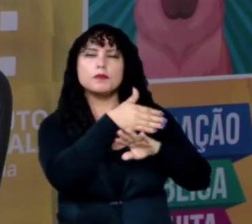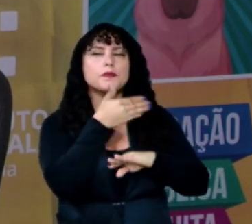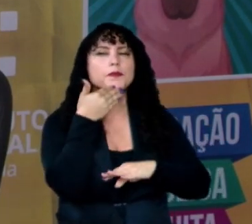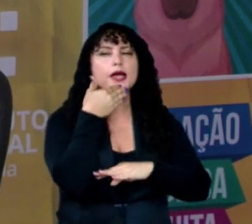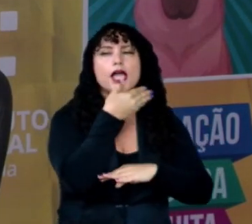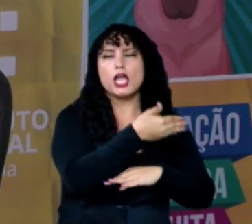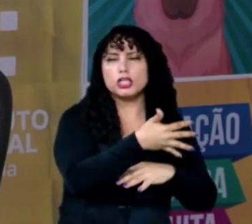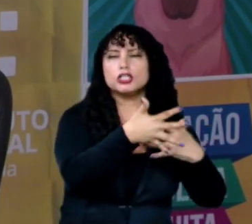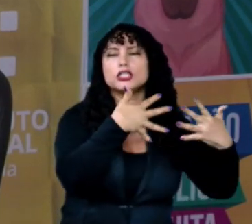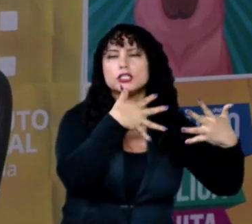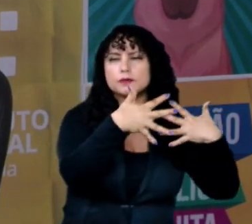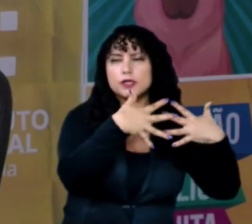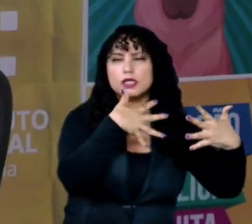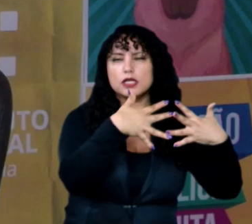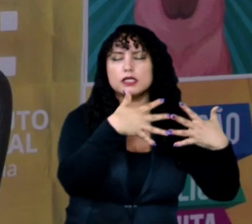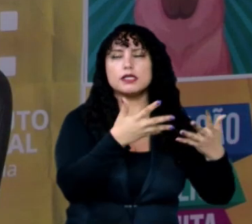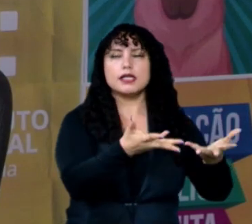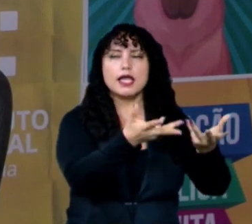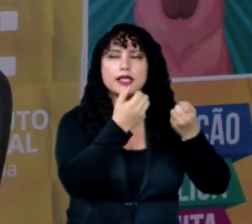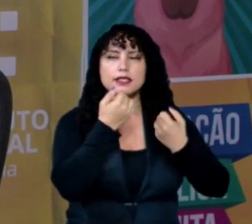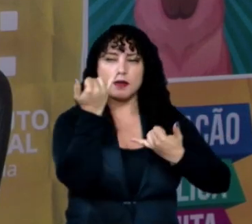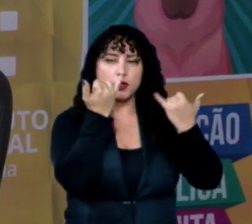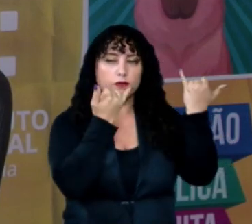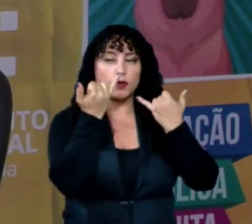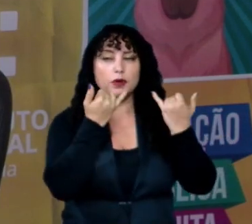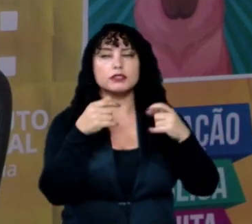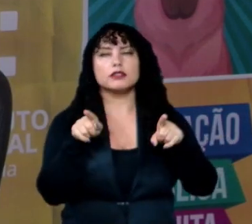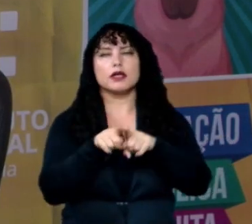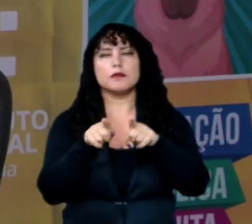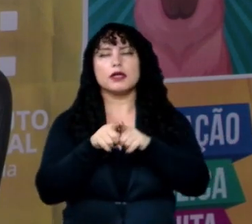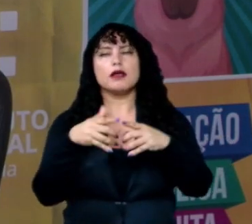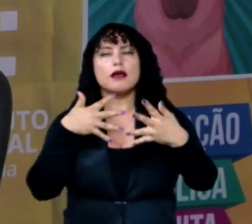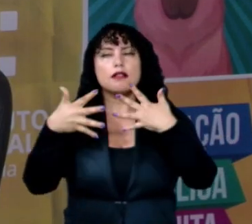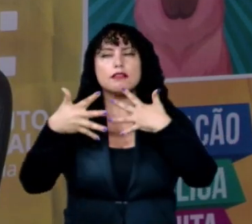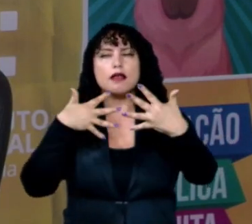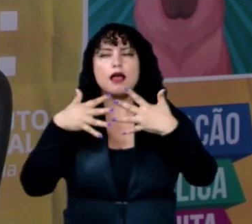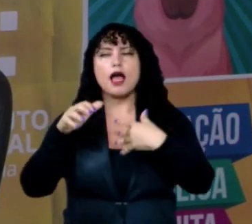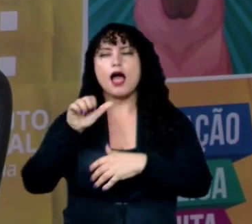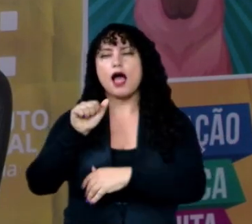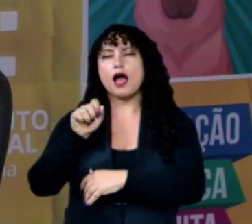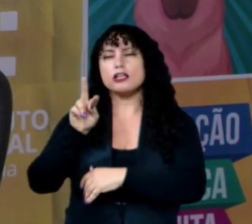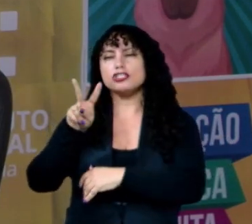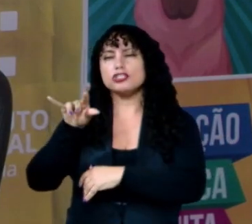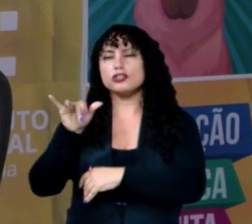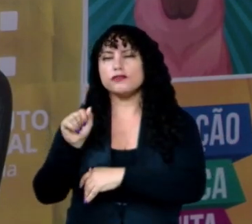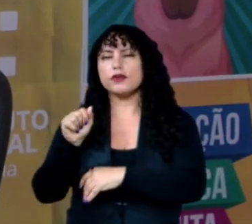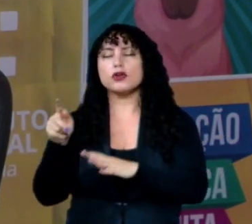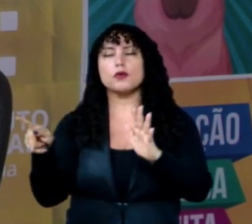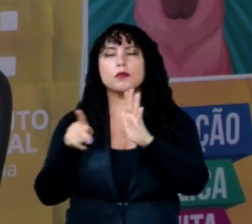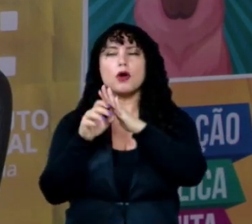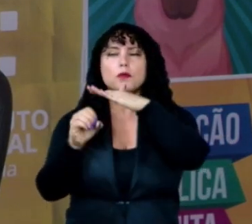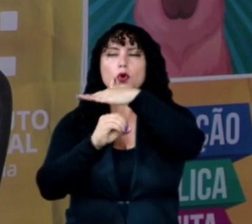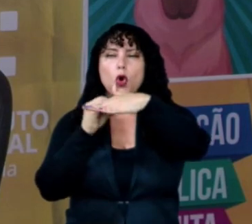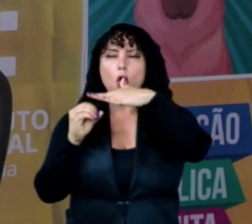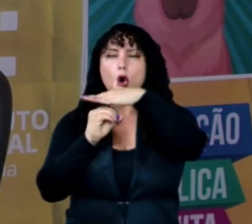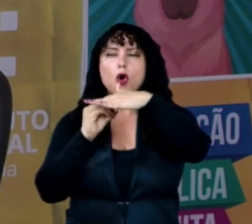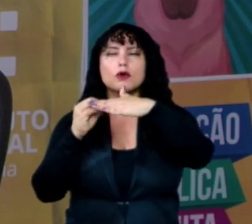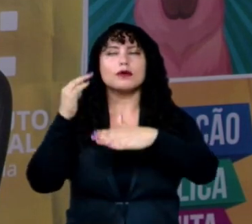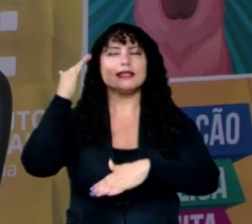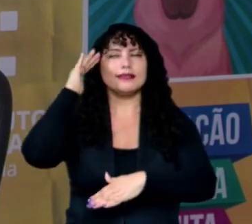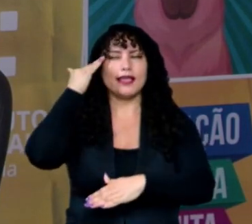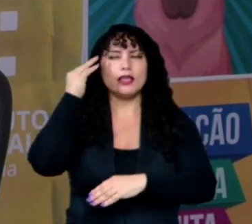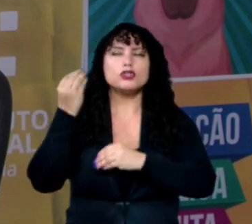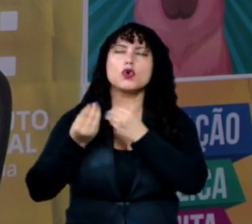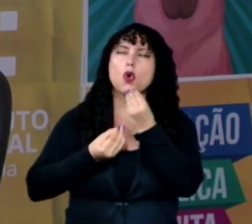pedido e recebe a informação, como pode ser também a transparência ativa, quando o próprio órgão entende, né,